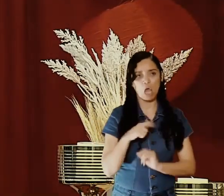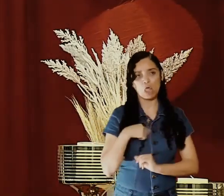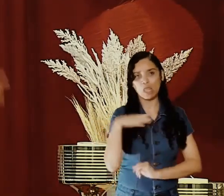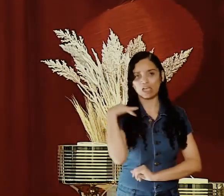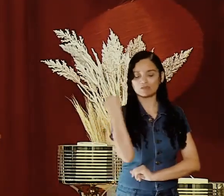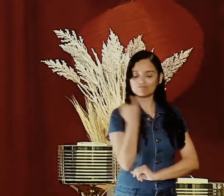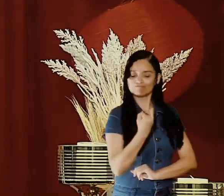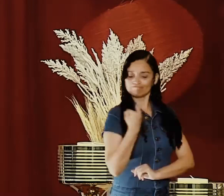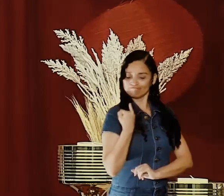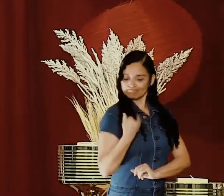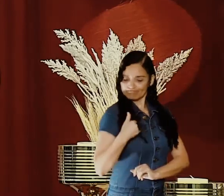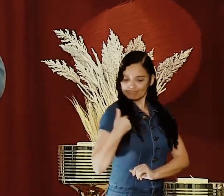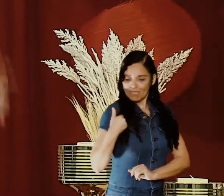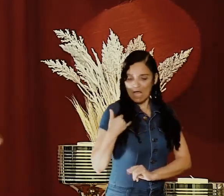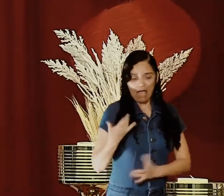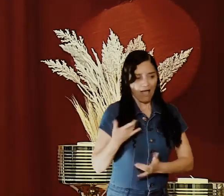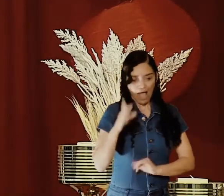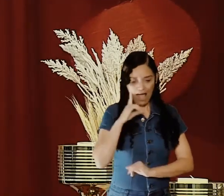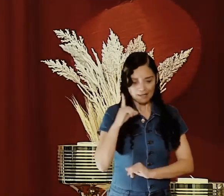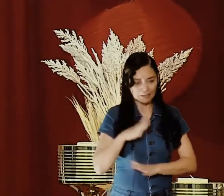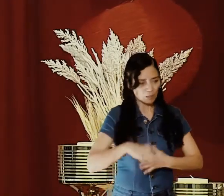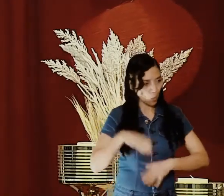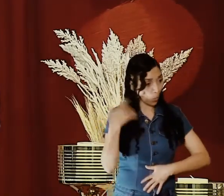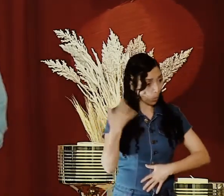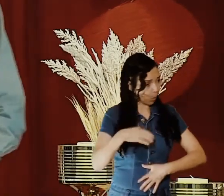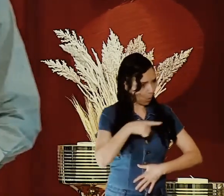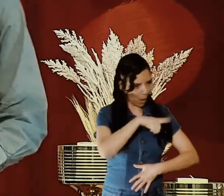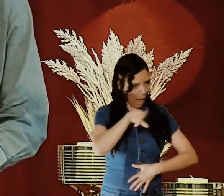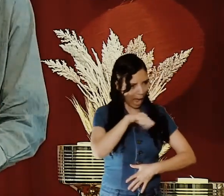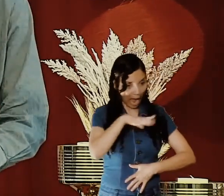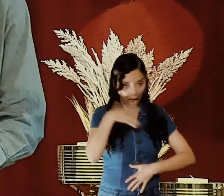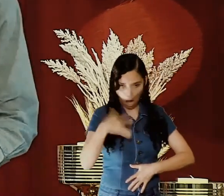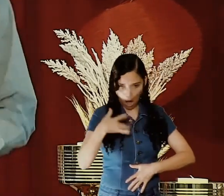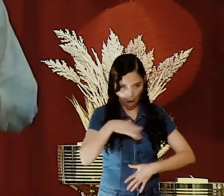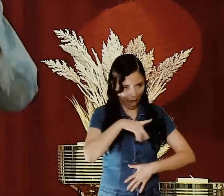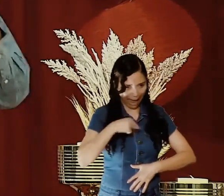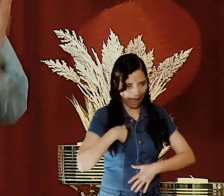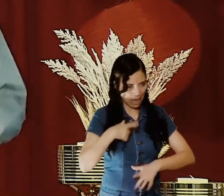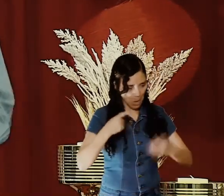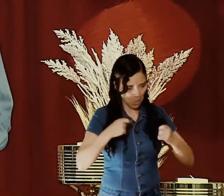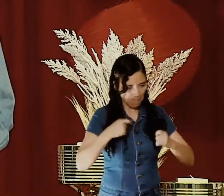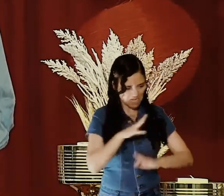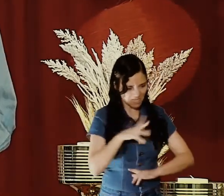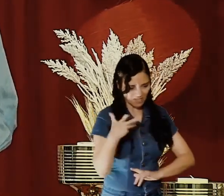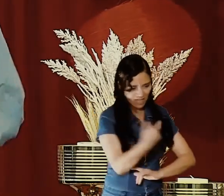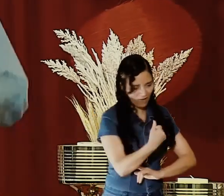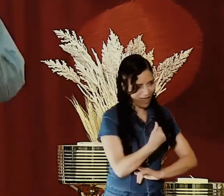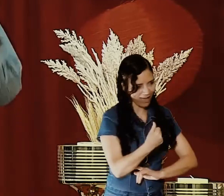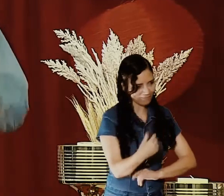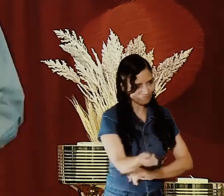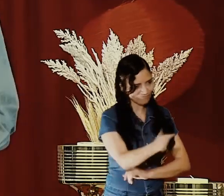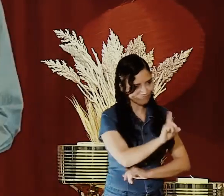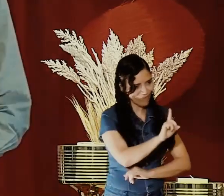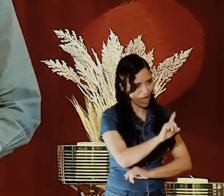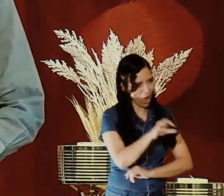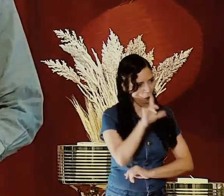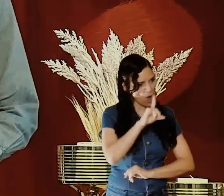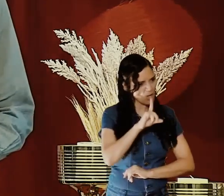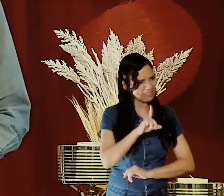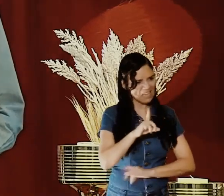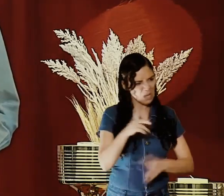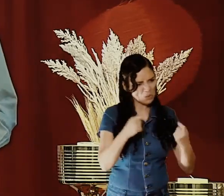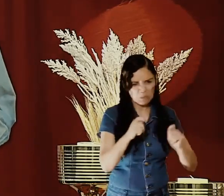falou, não, eu preciso mesmo salvar esse pessoal. Não, Deus não precisa da gente. Deus não precisava nos